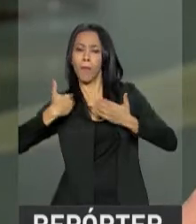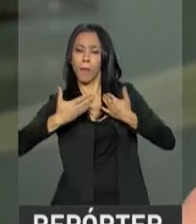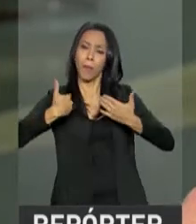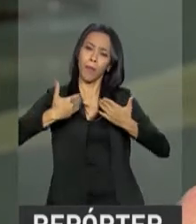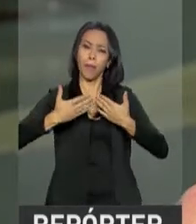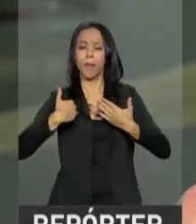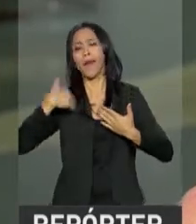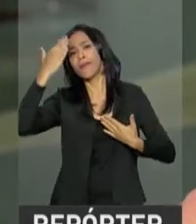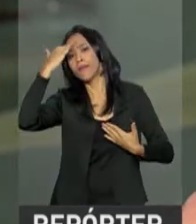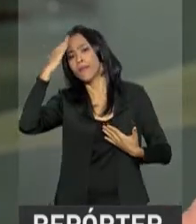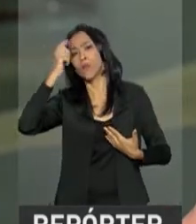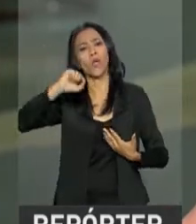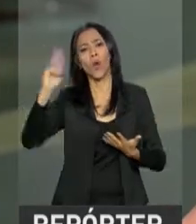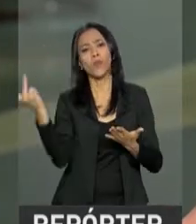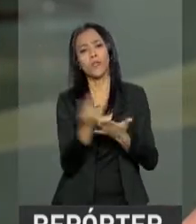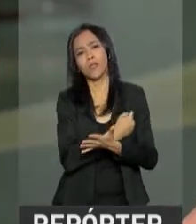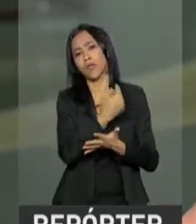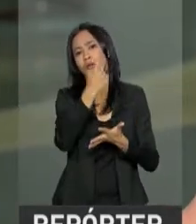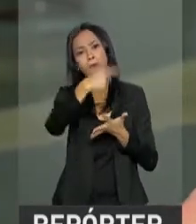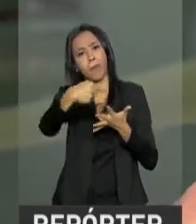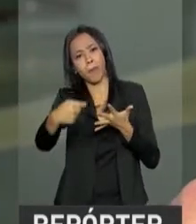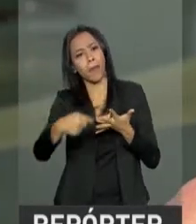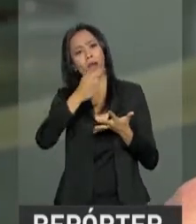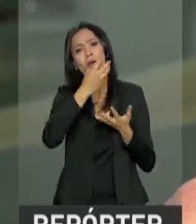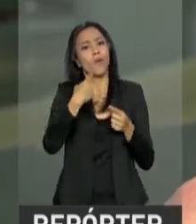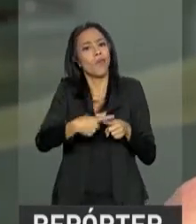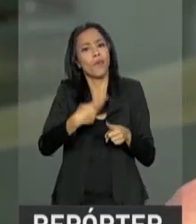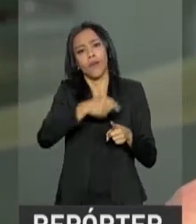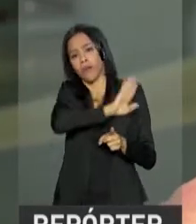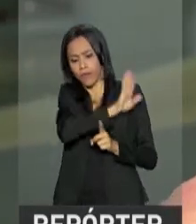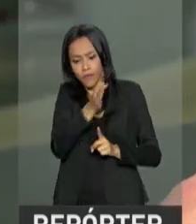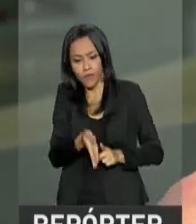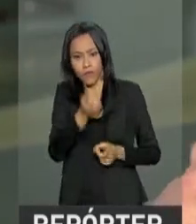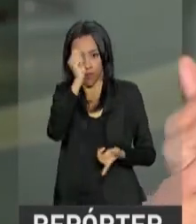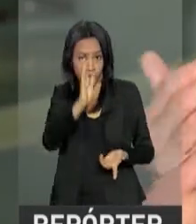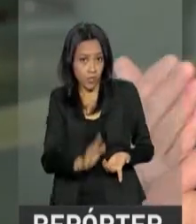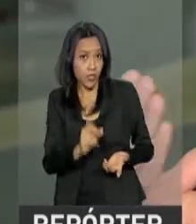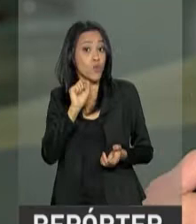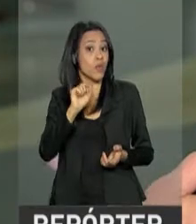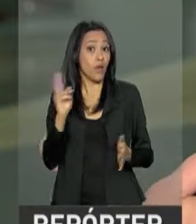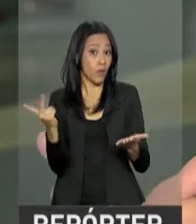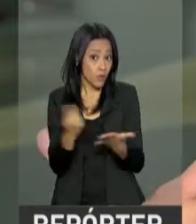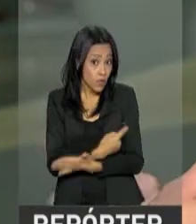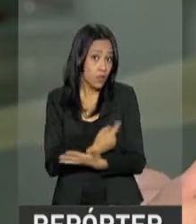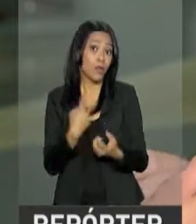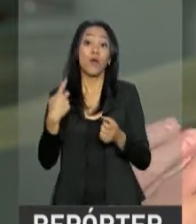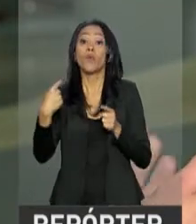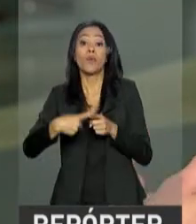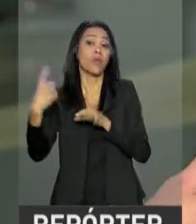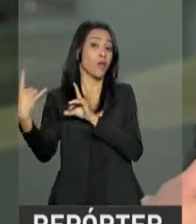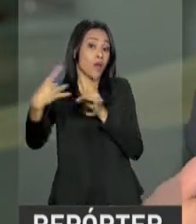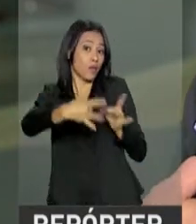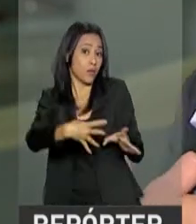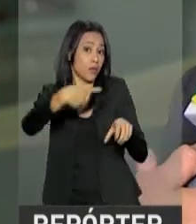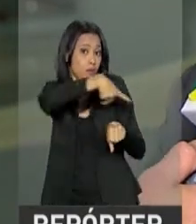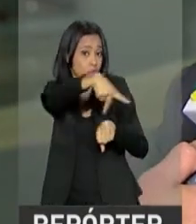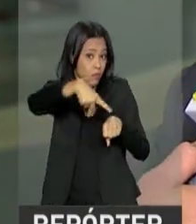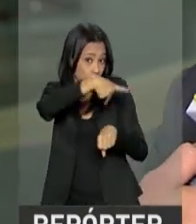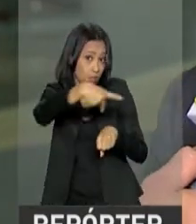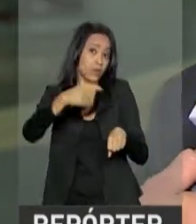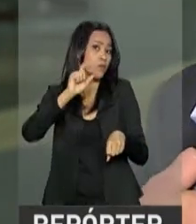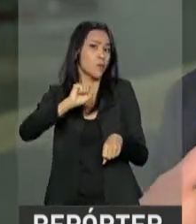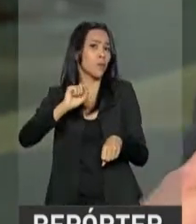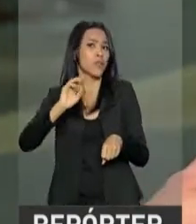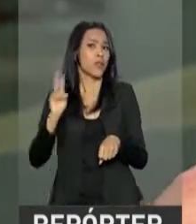toda a situação do deslocamento dele qual fundado temor que estava por trás porque ele teve que deixar o país de origem o que